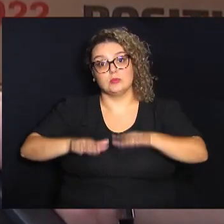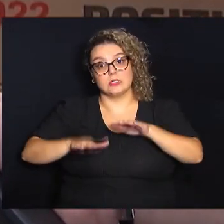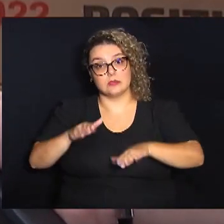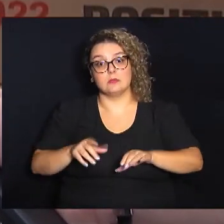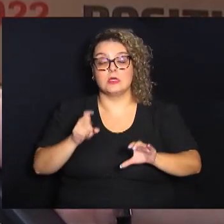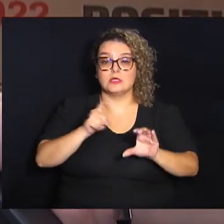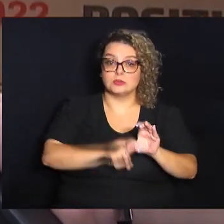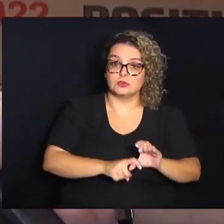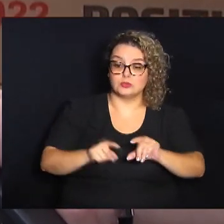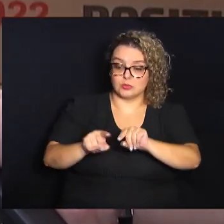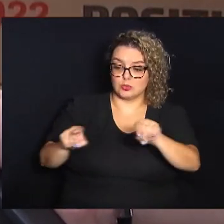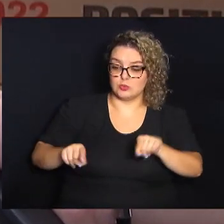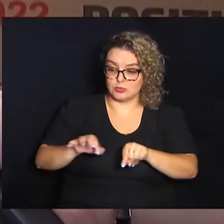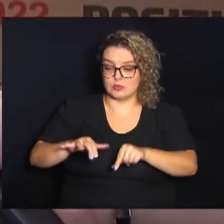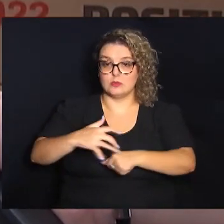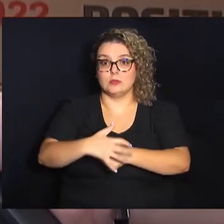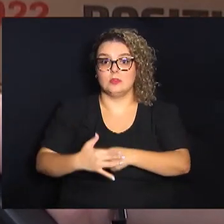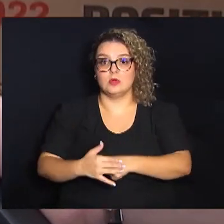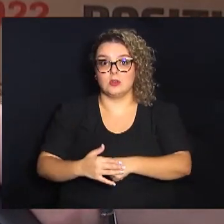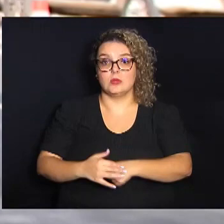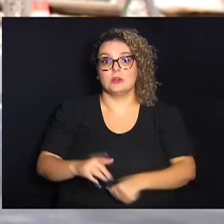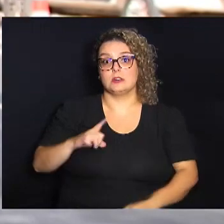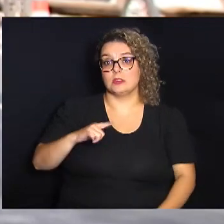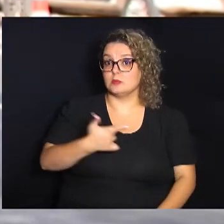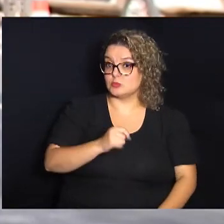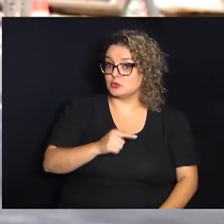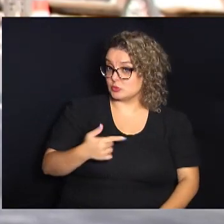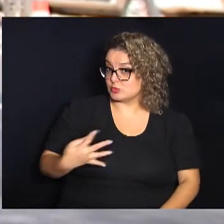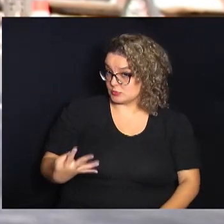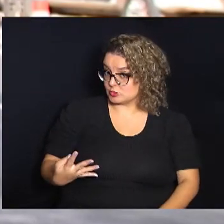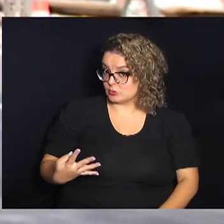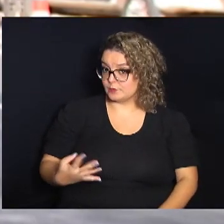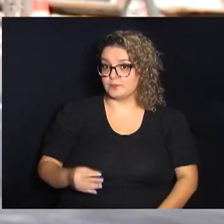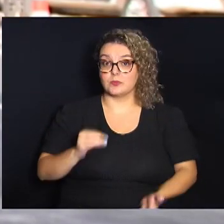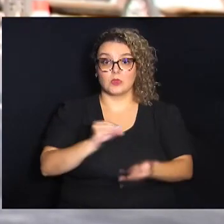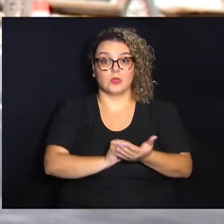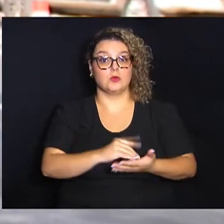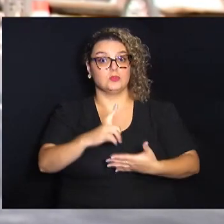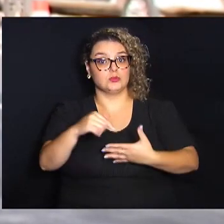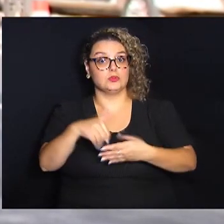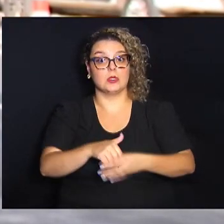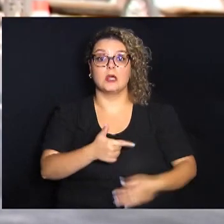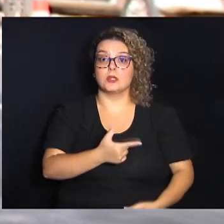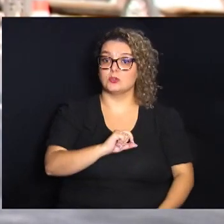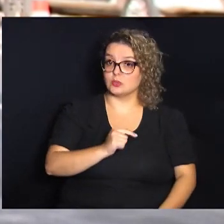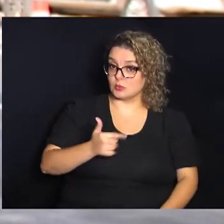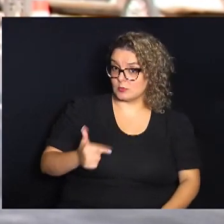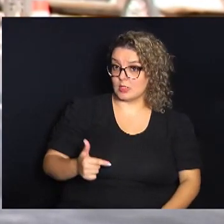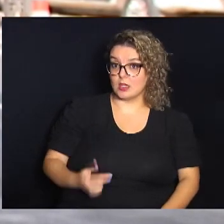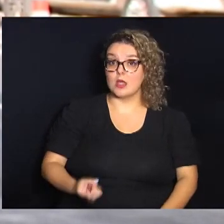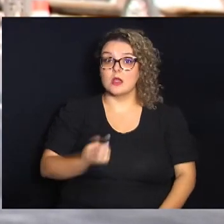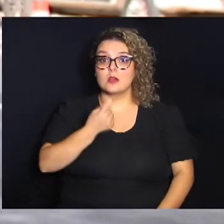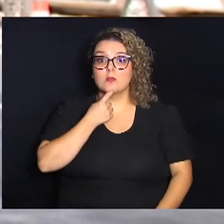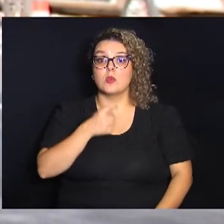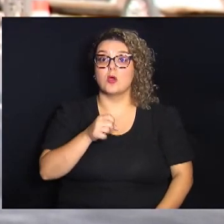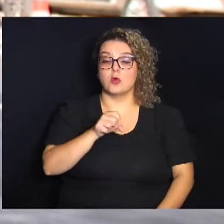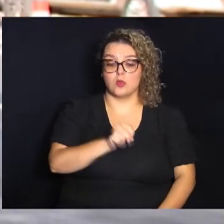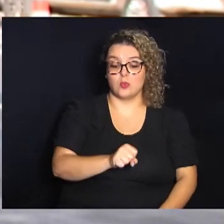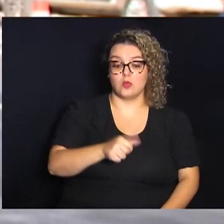e de sessões que a gente vai ter nas eleições de 2024. Nas últimas eleições de 2022, Campinas teve